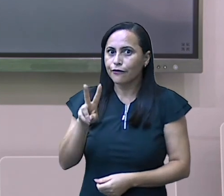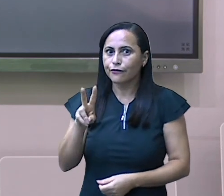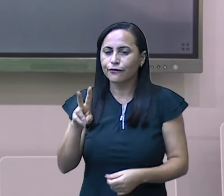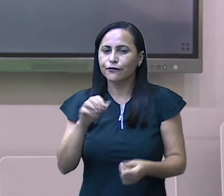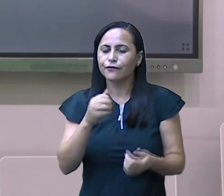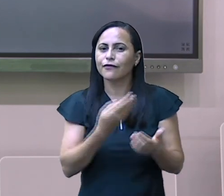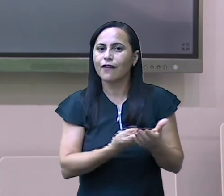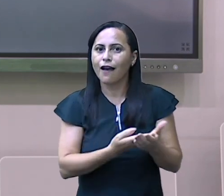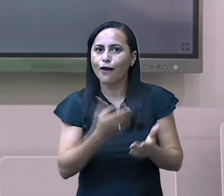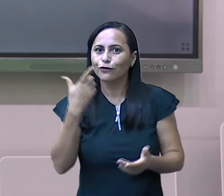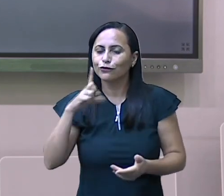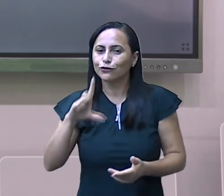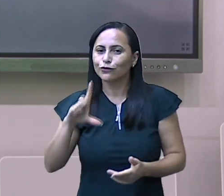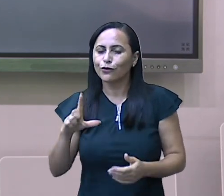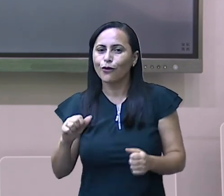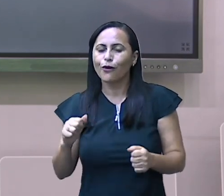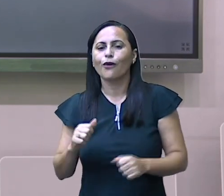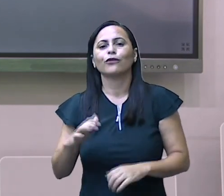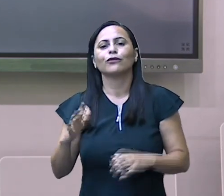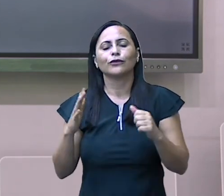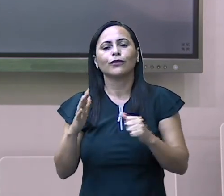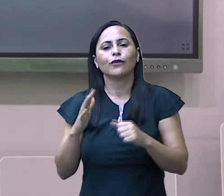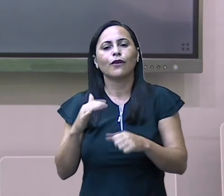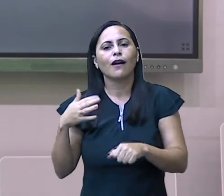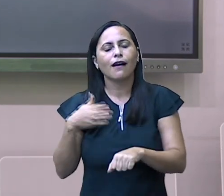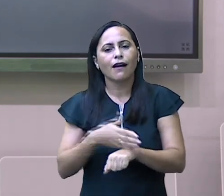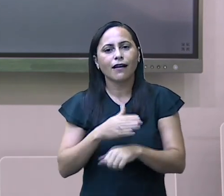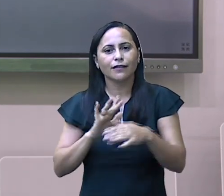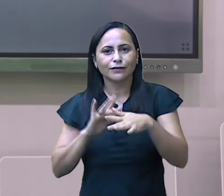canal do YouTube SMED-GV e também nos acompanhe nas